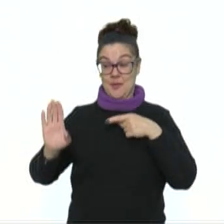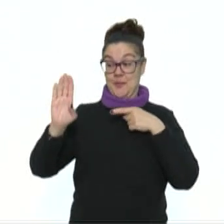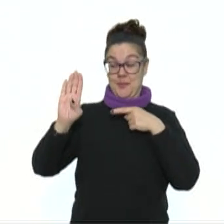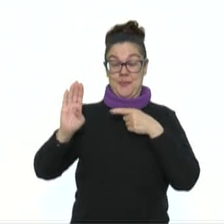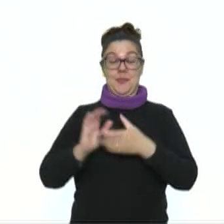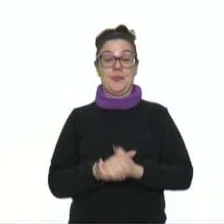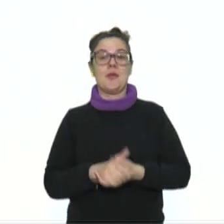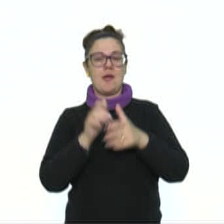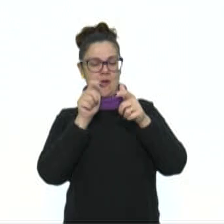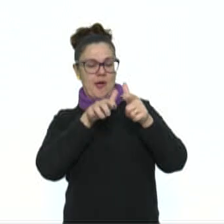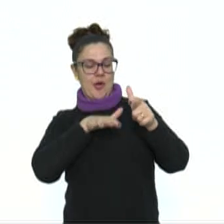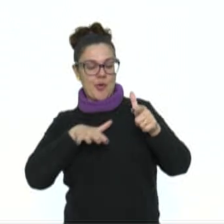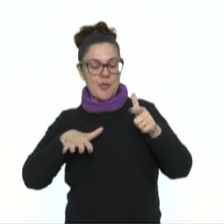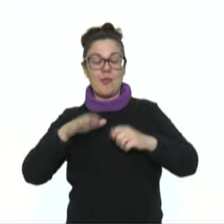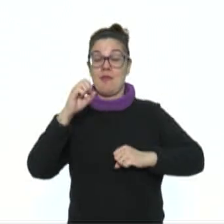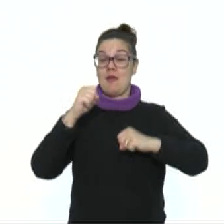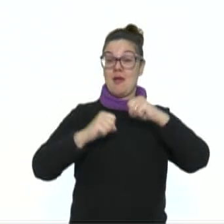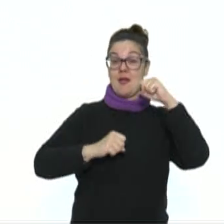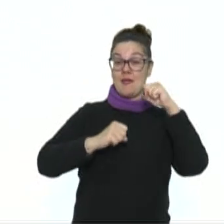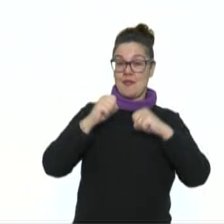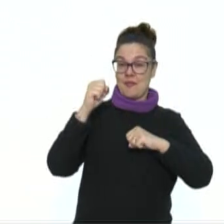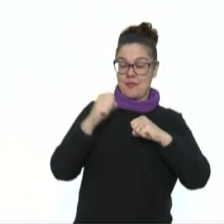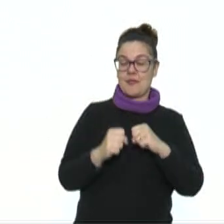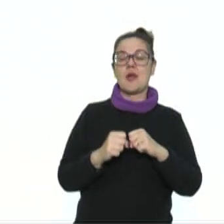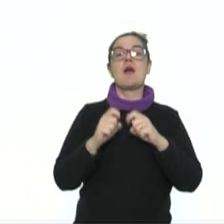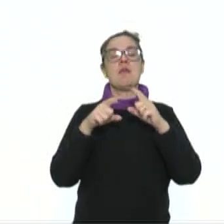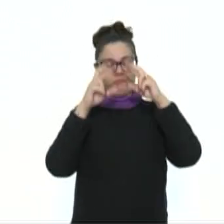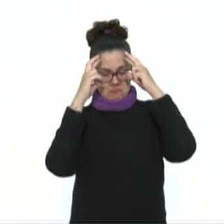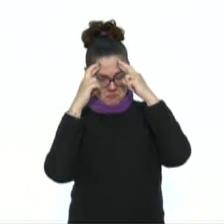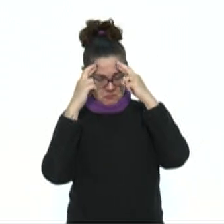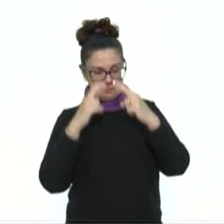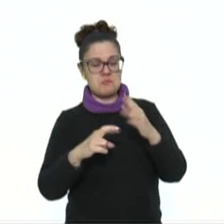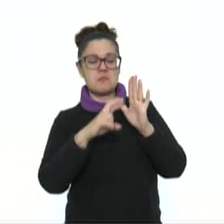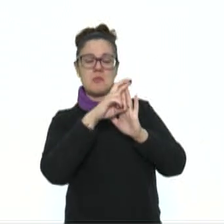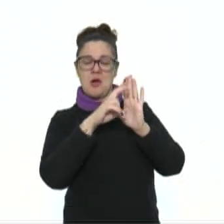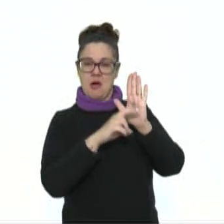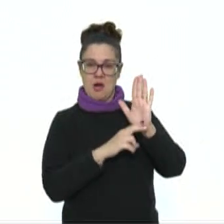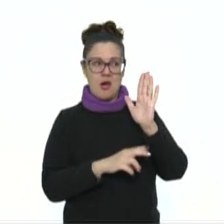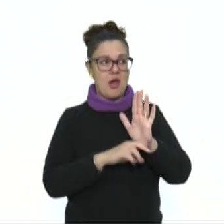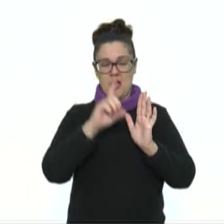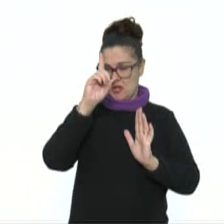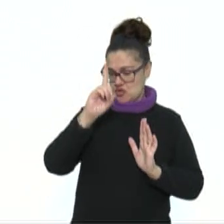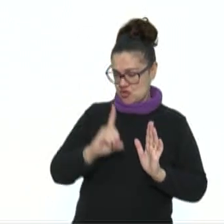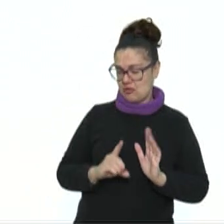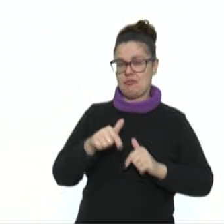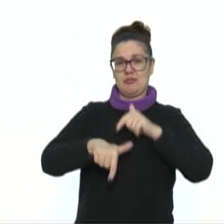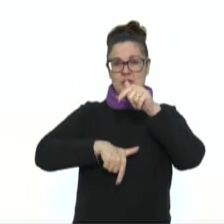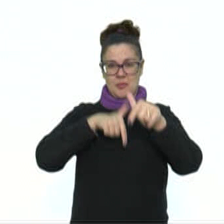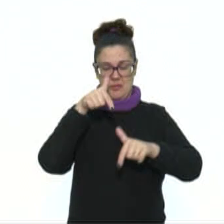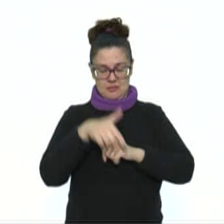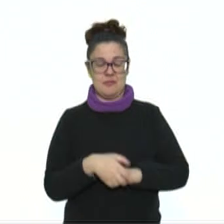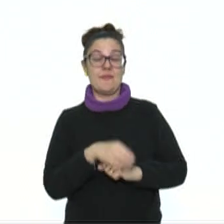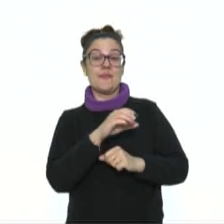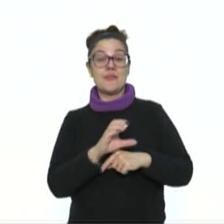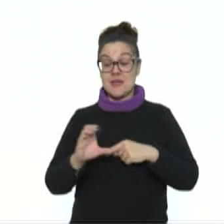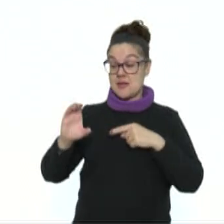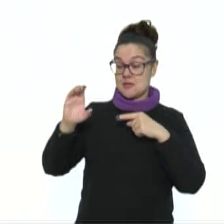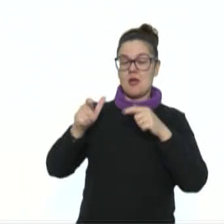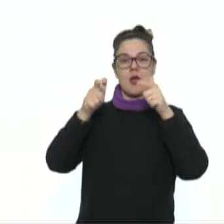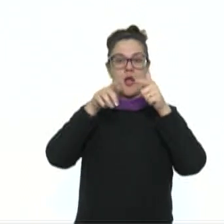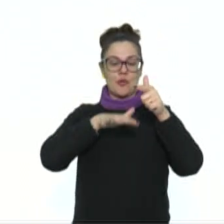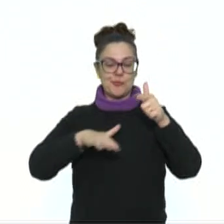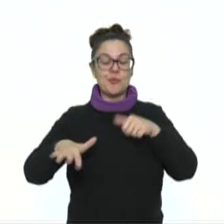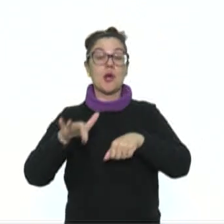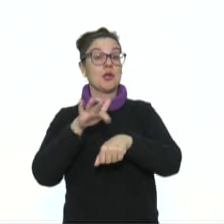B. Quer dizer que a fábrica era um lugar onde eram respeitados os direitos dos trabalhadores? C. Quer dizer que era um lugar